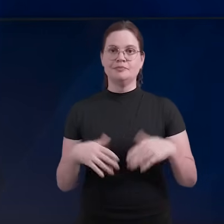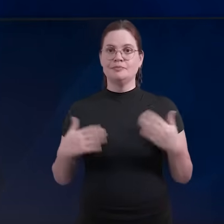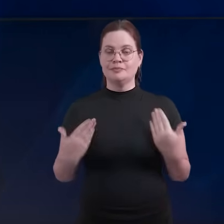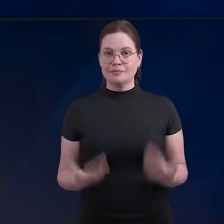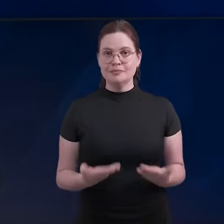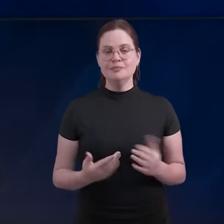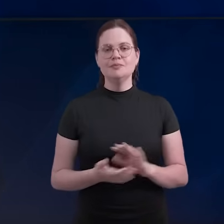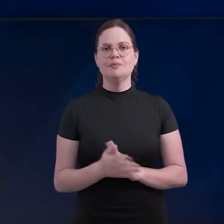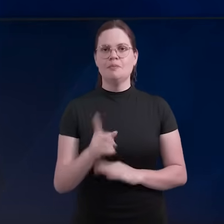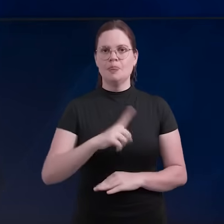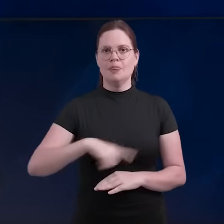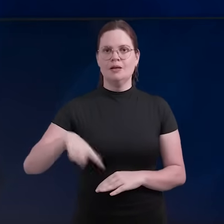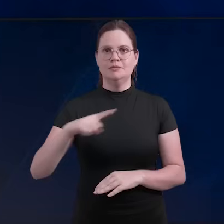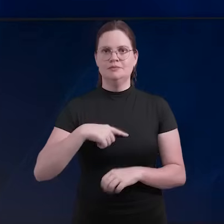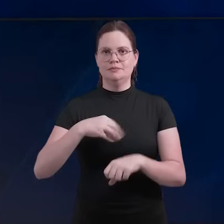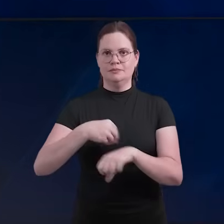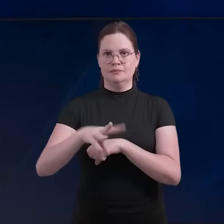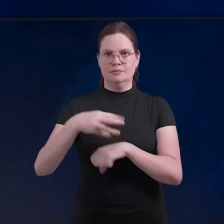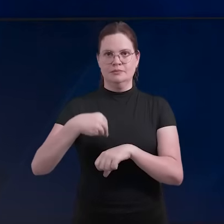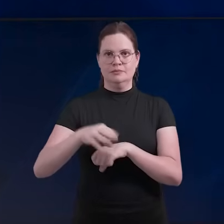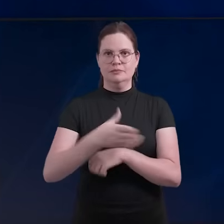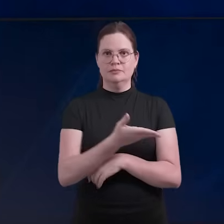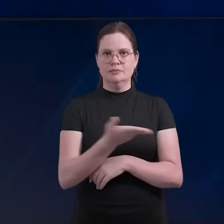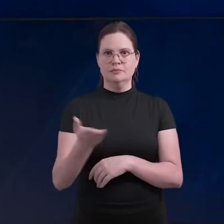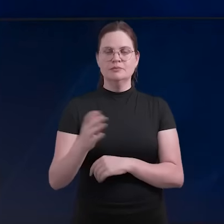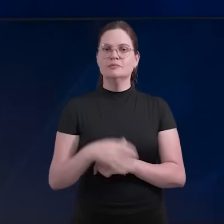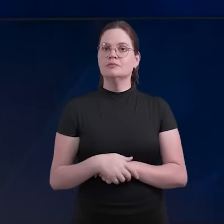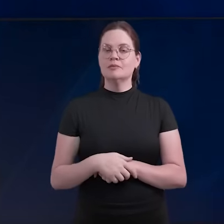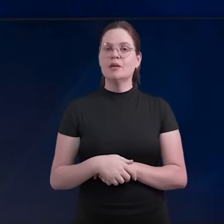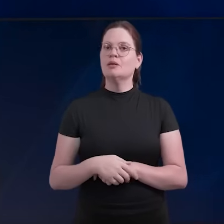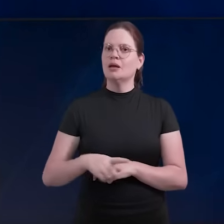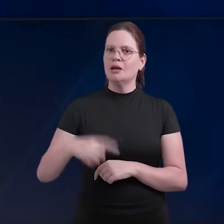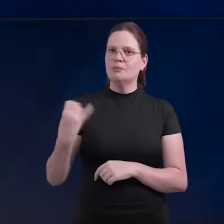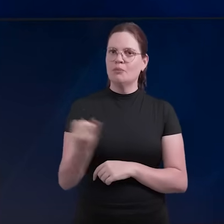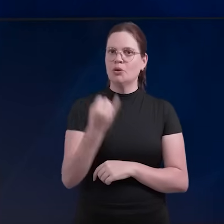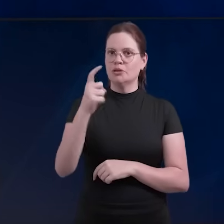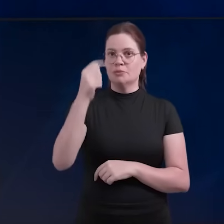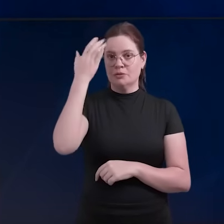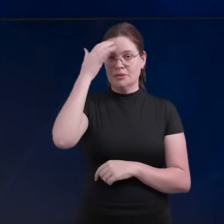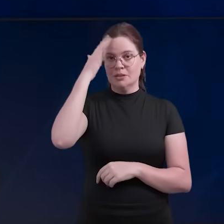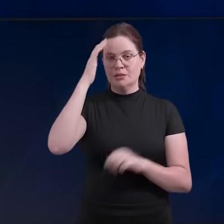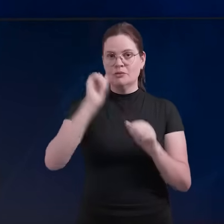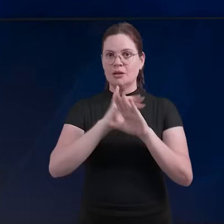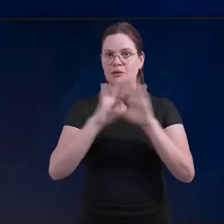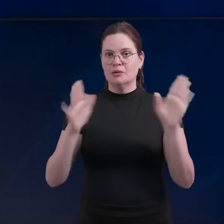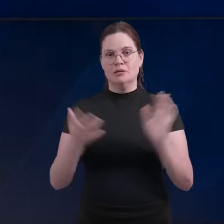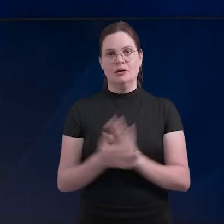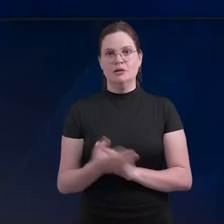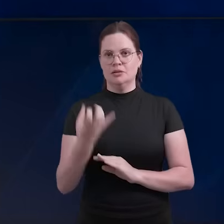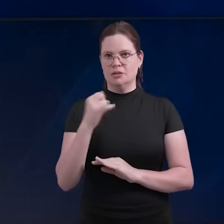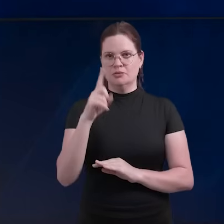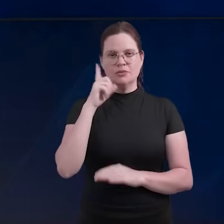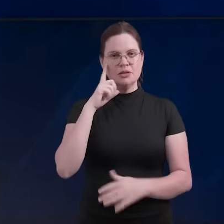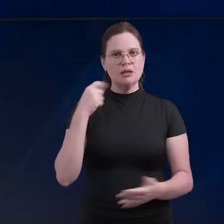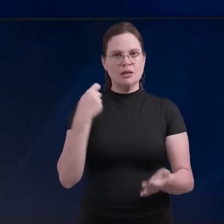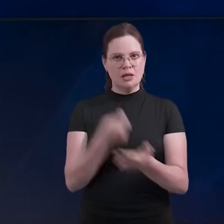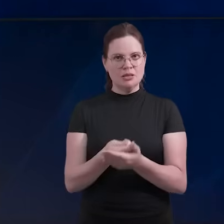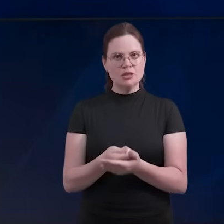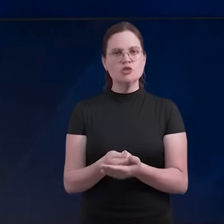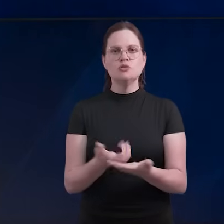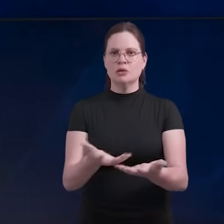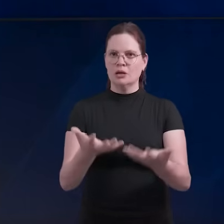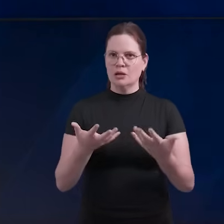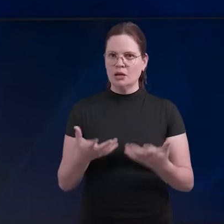vida. Então, esse aspecto nós gostaríamos de compartilhar com você aqui, porque ele é fundamental para esse entendimento. Se você fez a